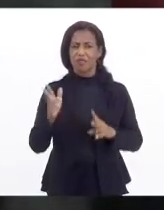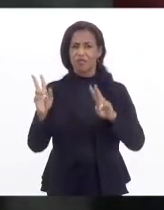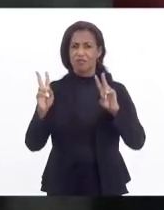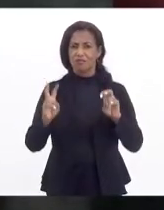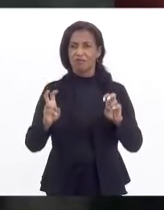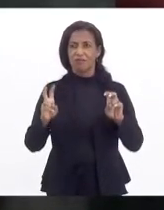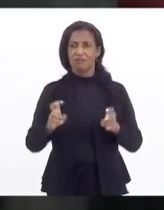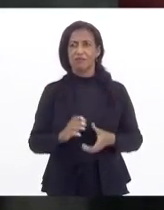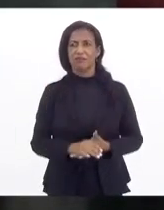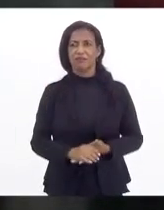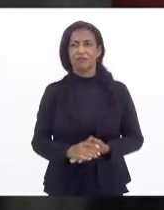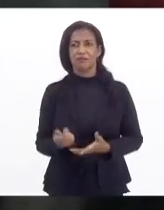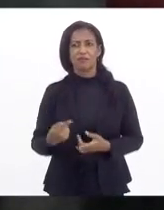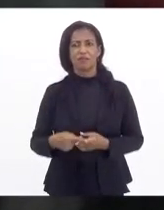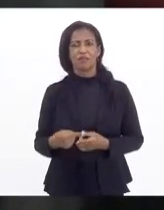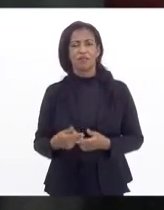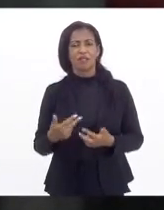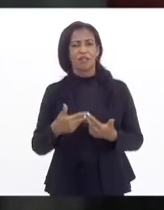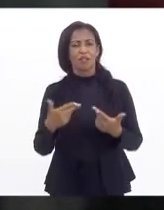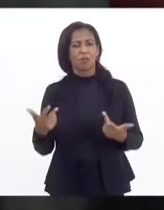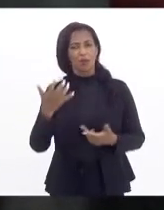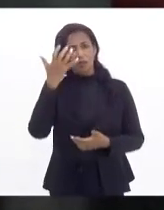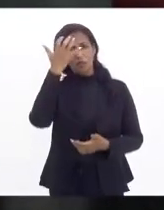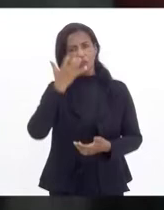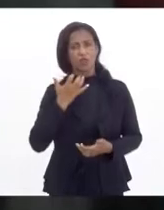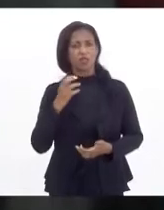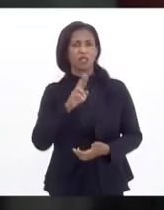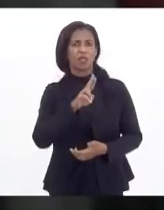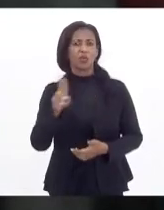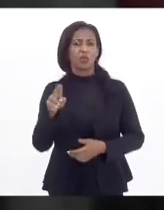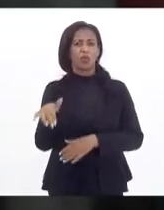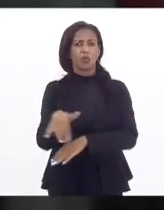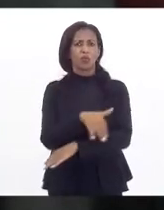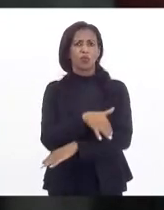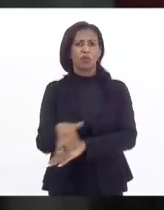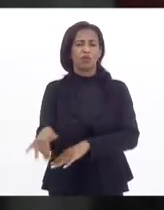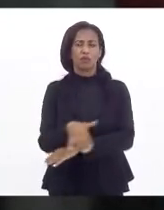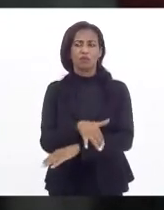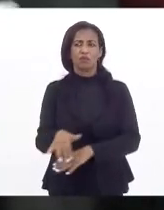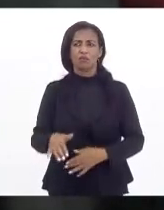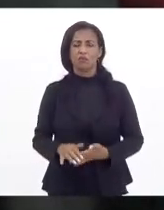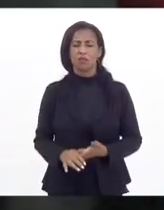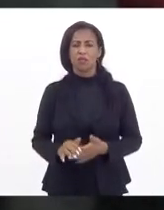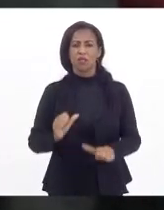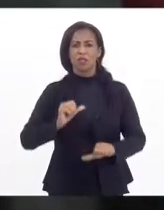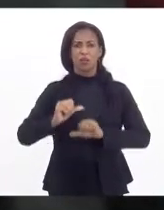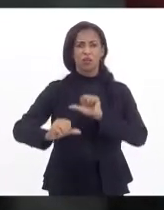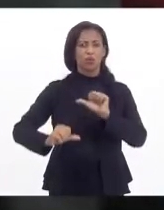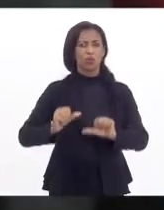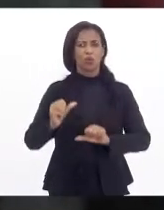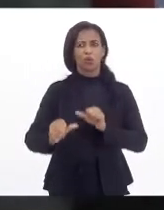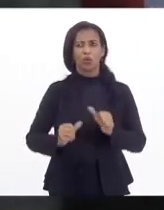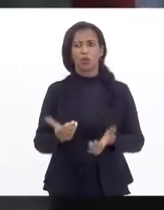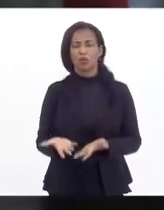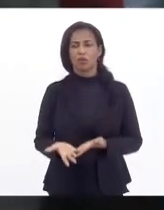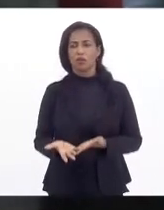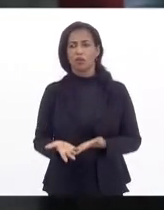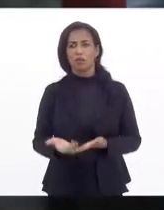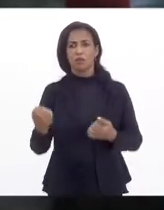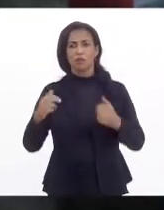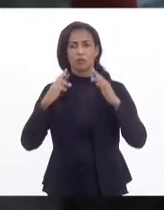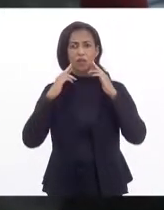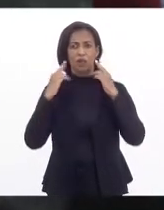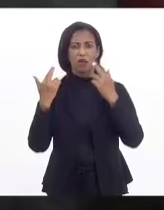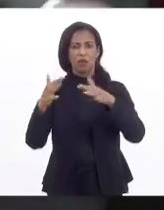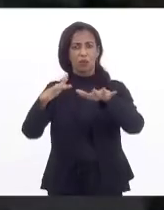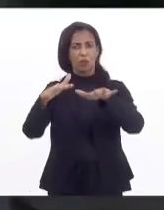comentário porque é uma coisa muito séria, um nome de uma rodovia que é trocado sem uma audiência pública